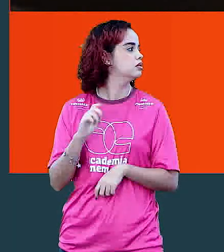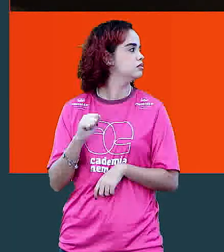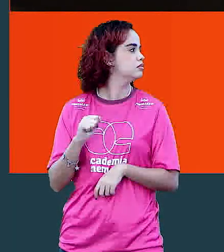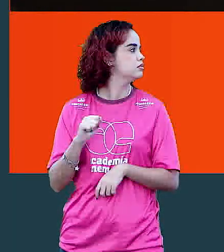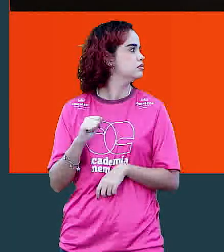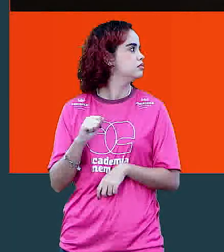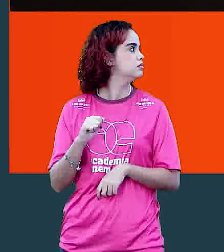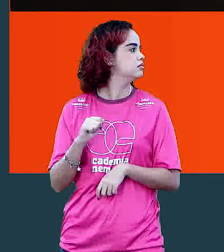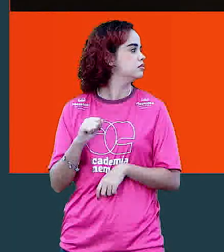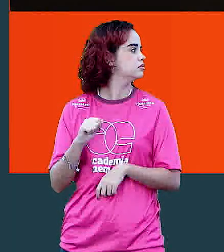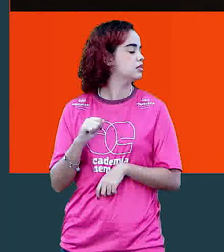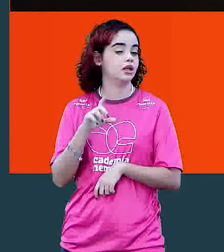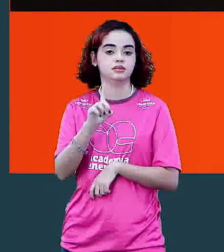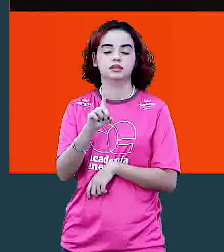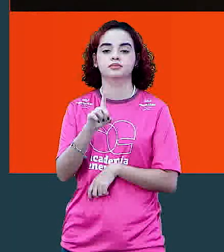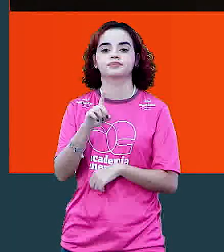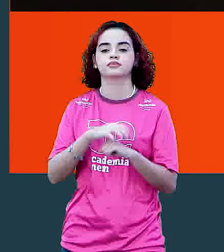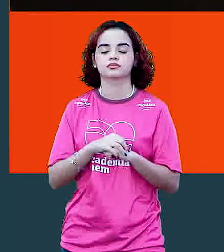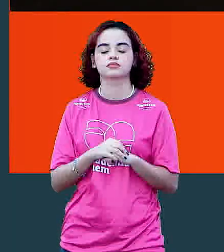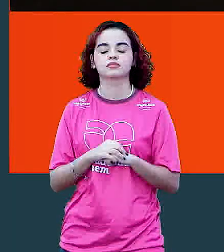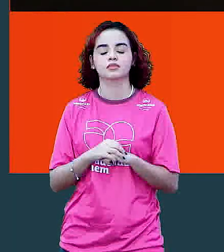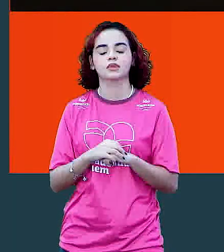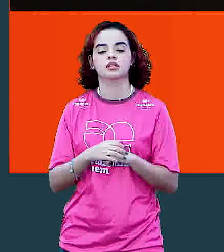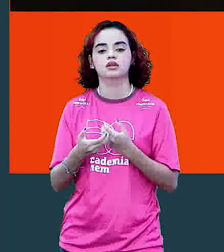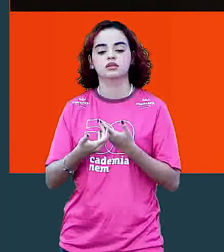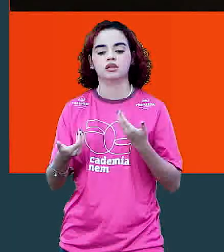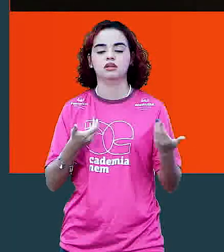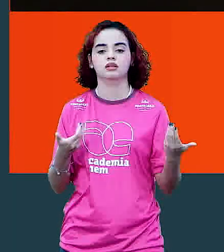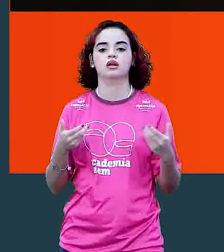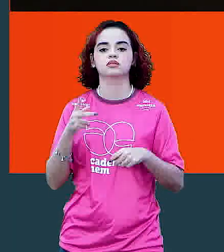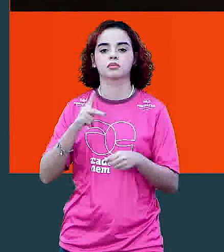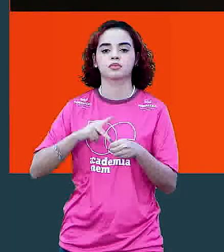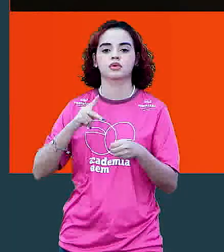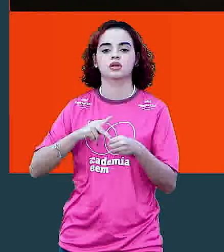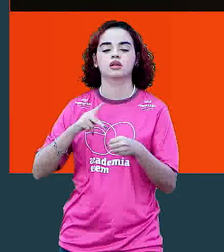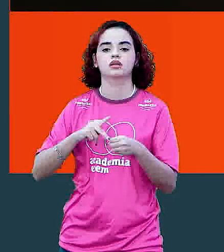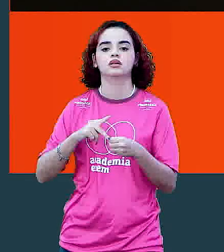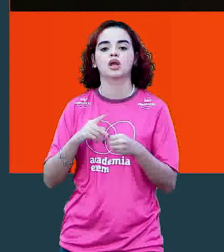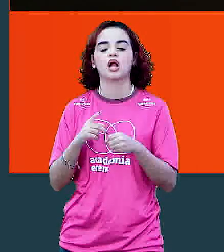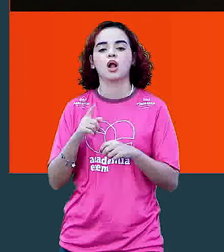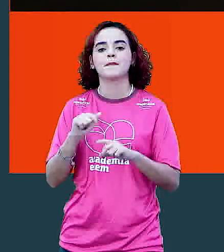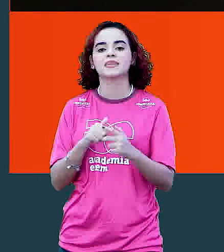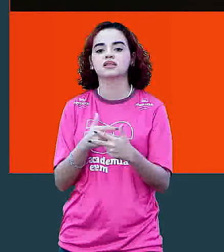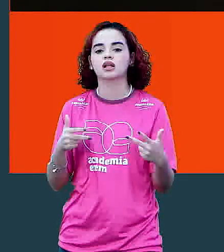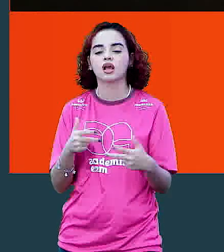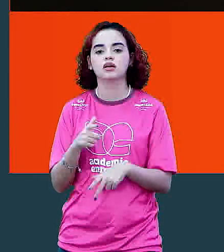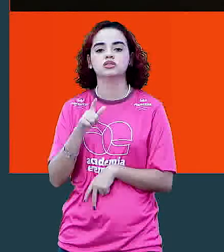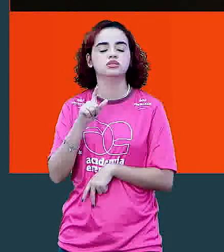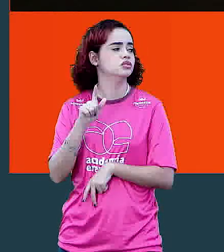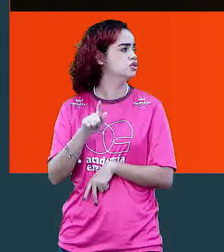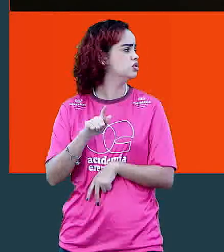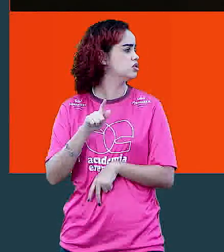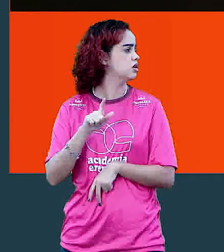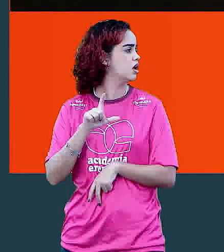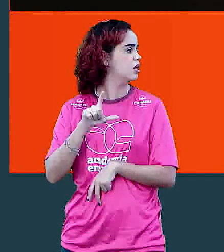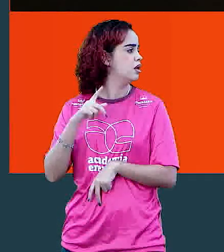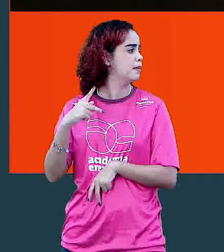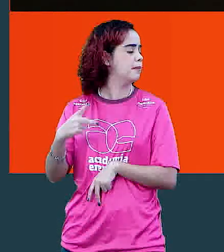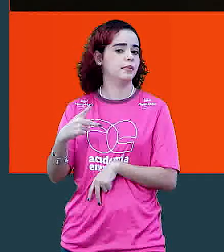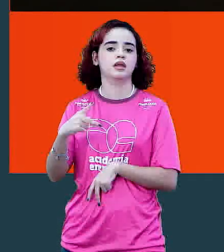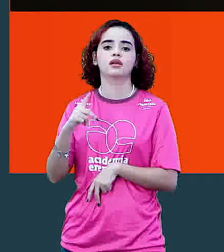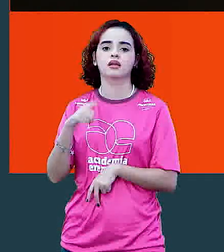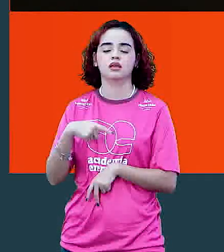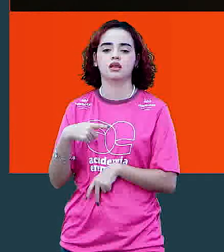Um dos subprodutos obtidos a partir da separação do petróleo é o GLP, é o gás de cozinha, formado